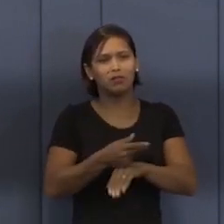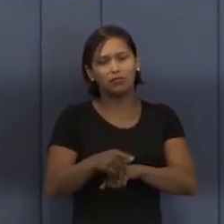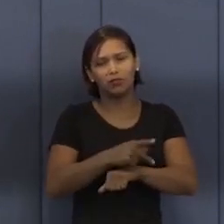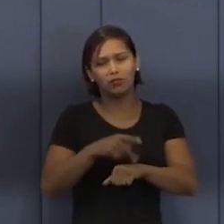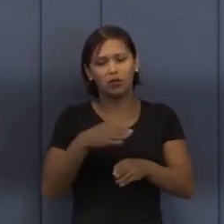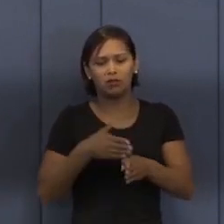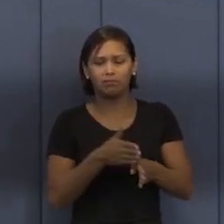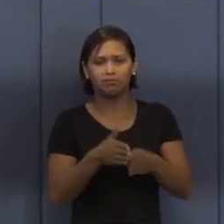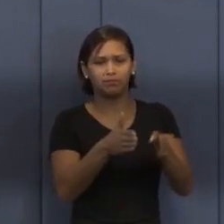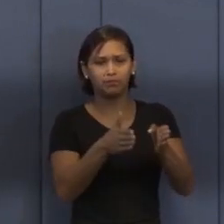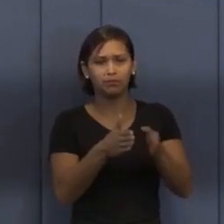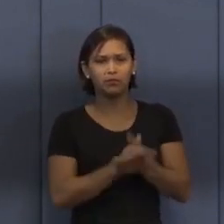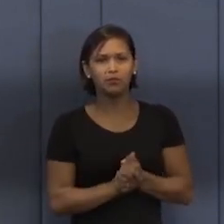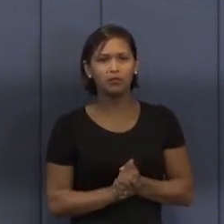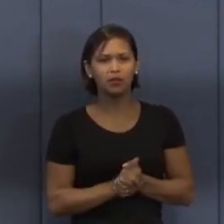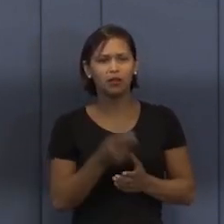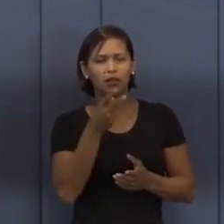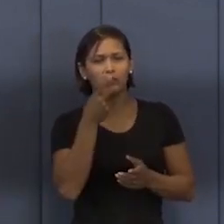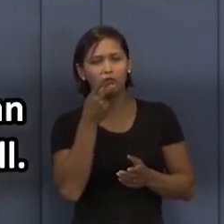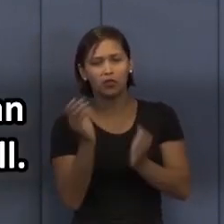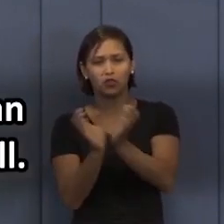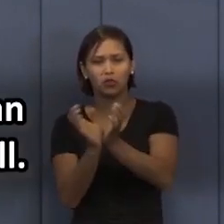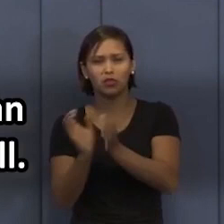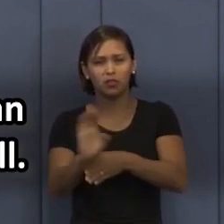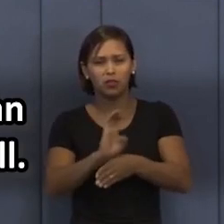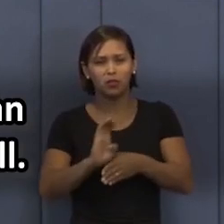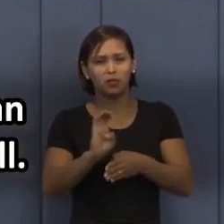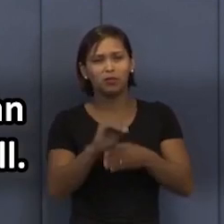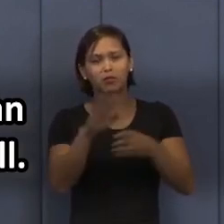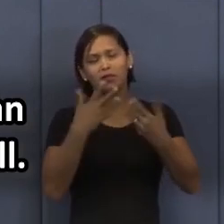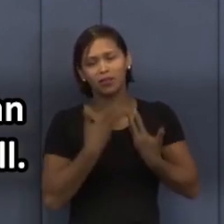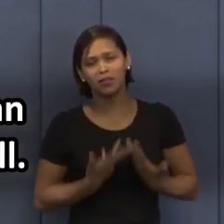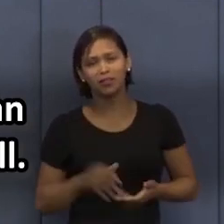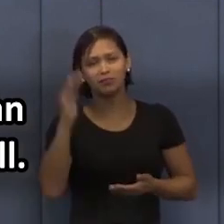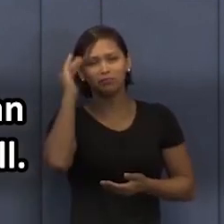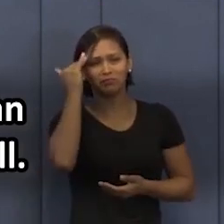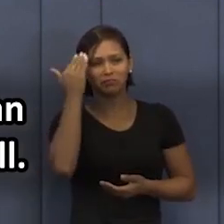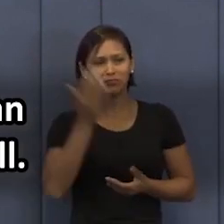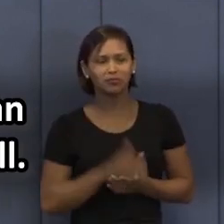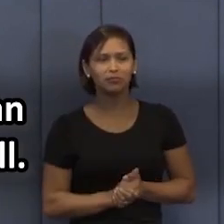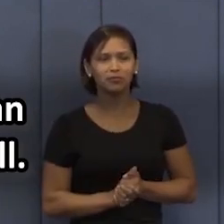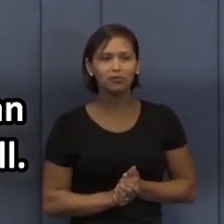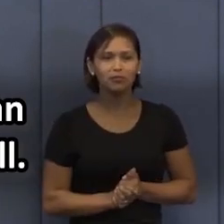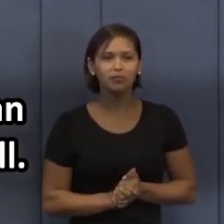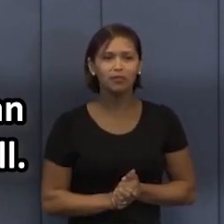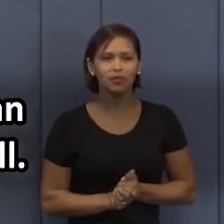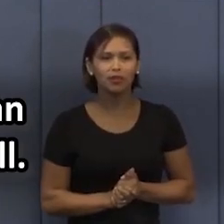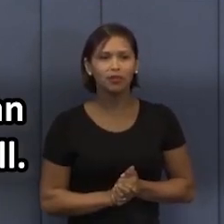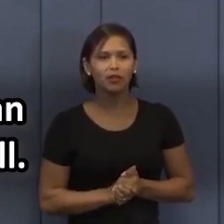uma determinada e específica linha. Não vou falar aqui de comunidade europeia, que vocês estão cansados de saber.